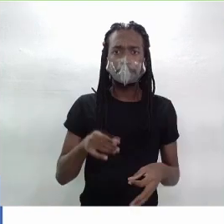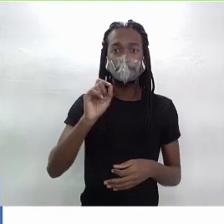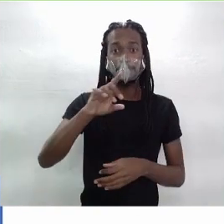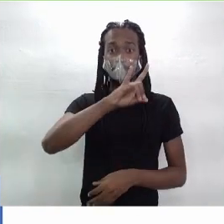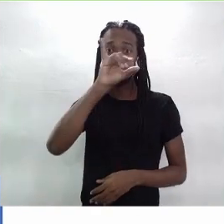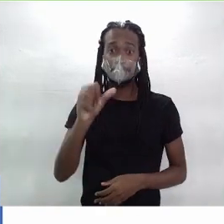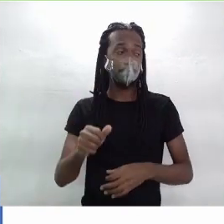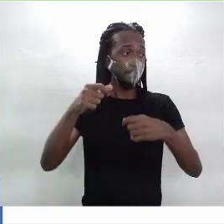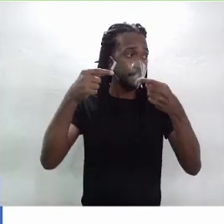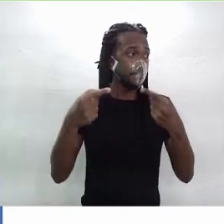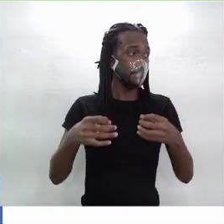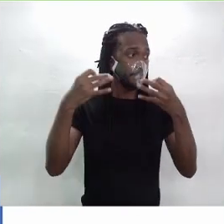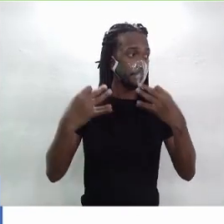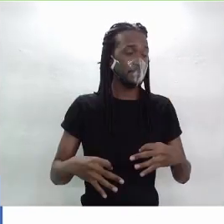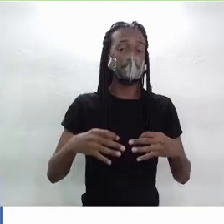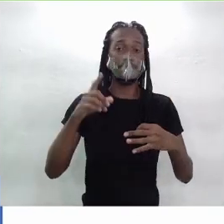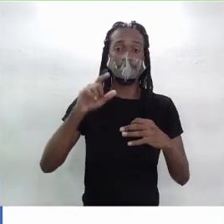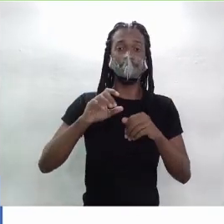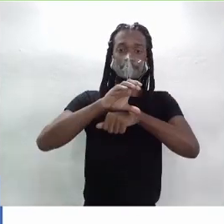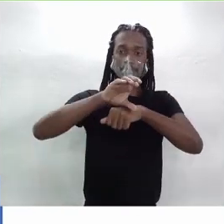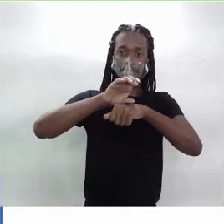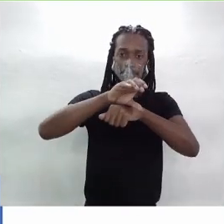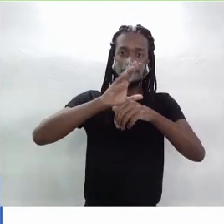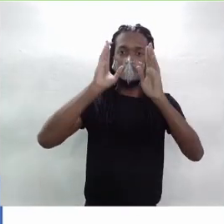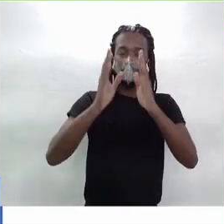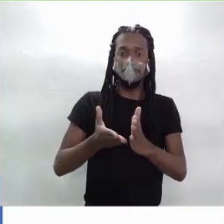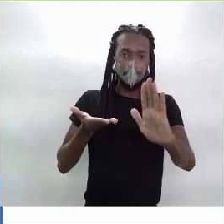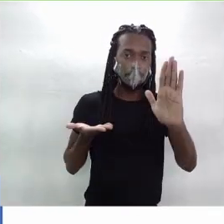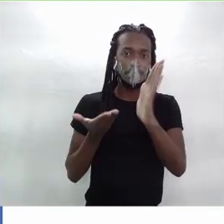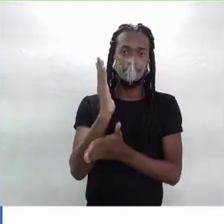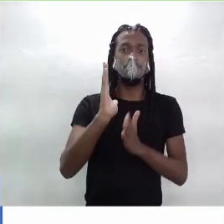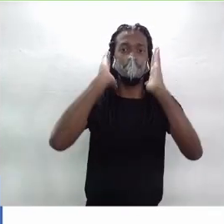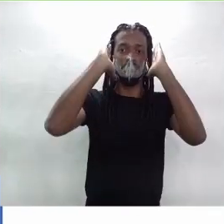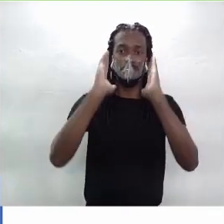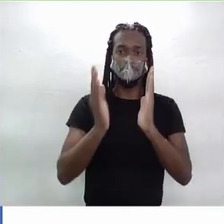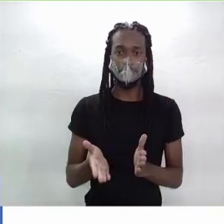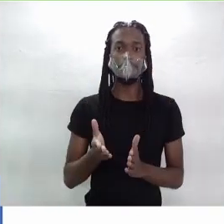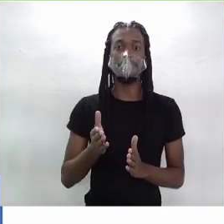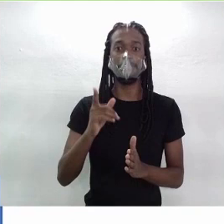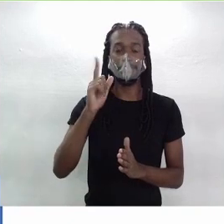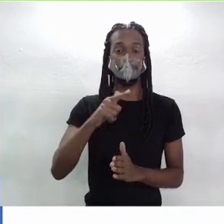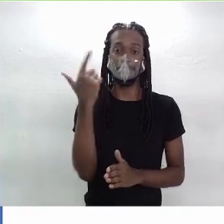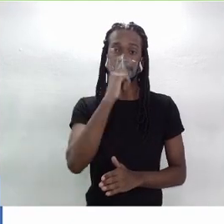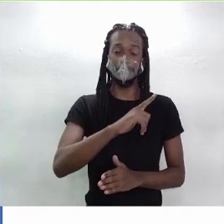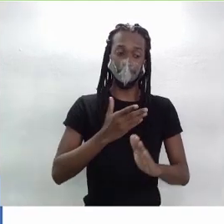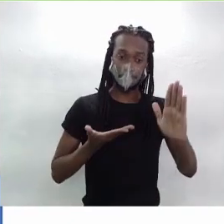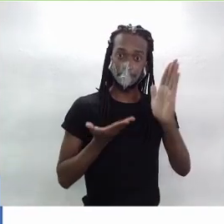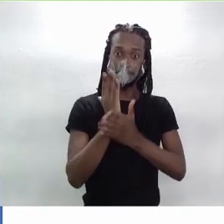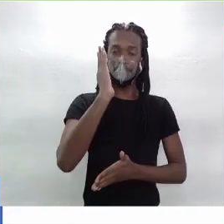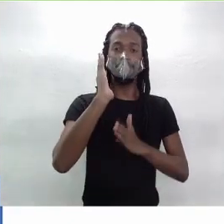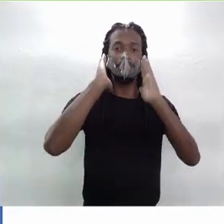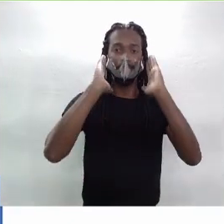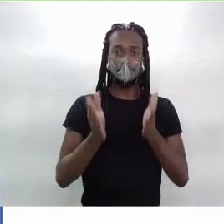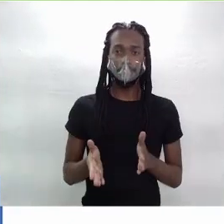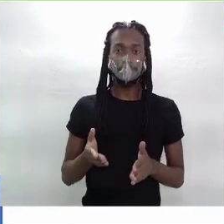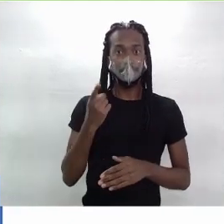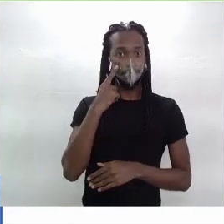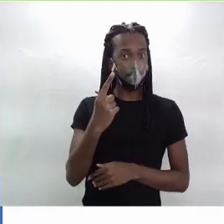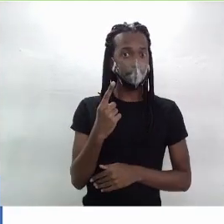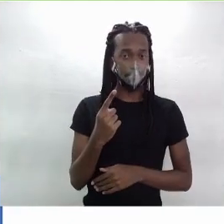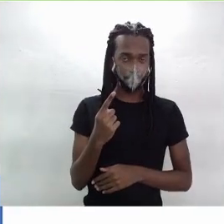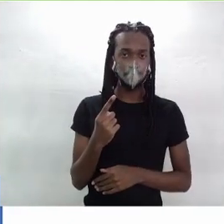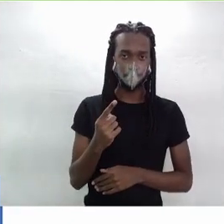dia em que a Constituição ela foi promulgada, entrou em vigor. Olha só a alegria,